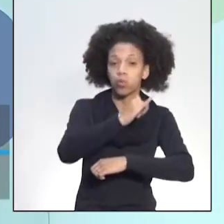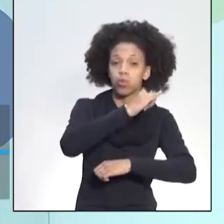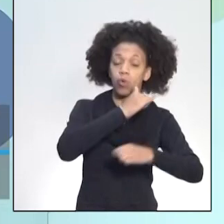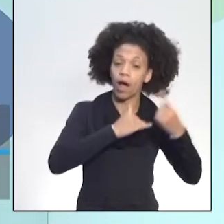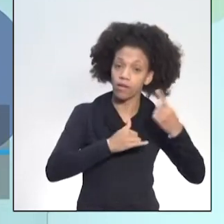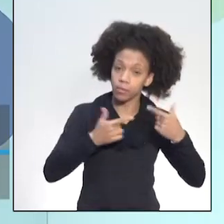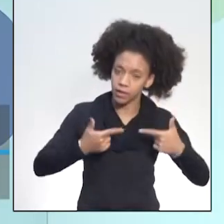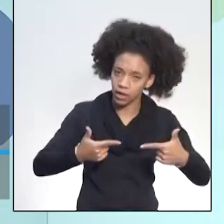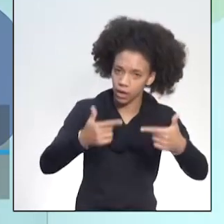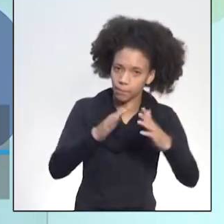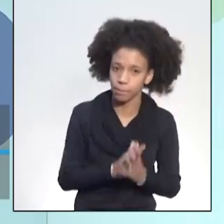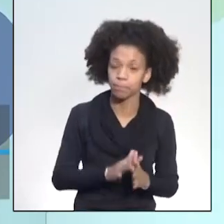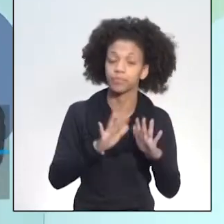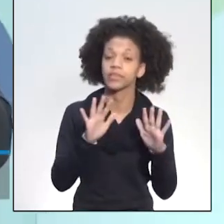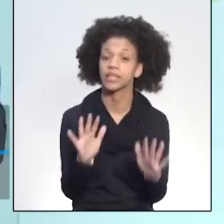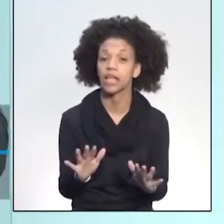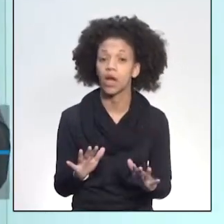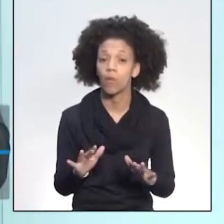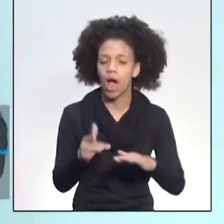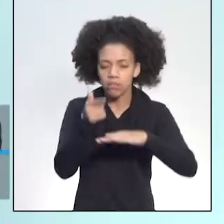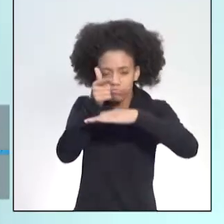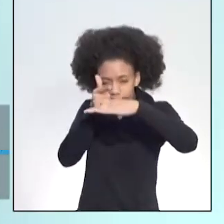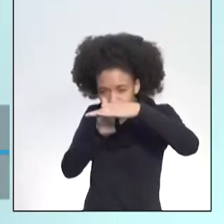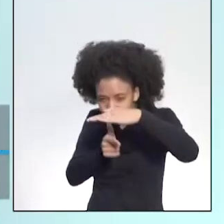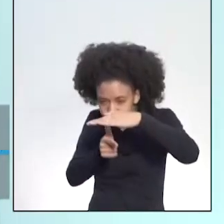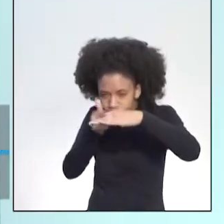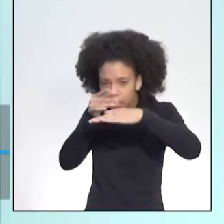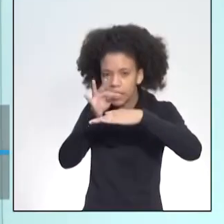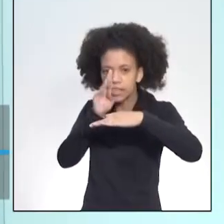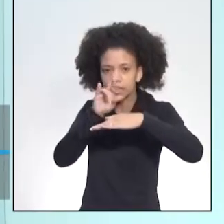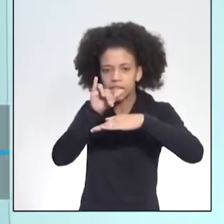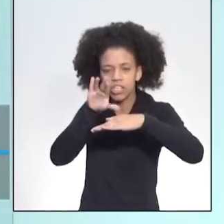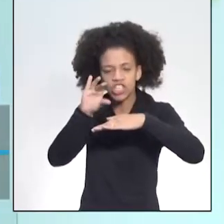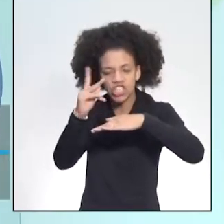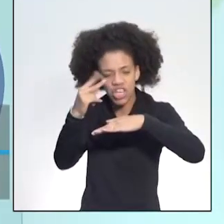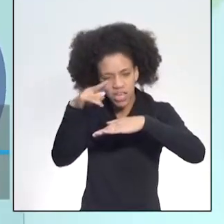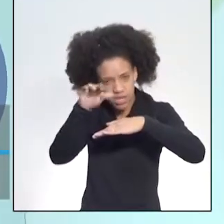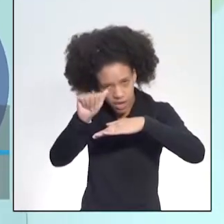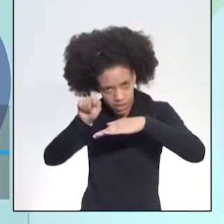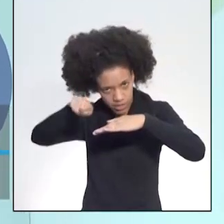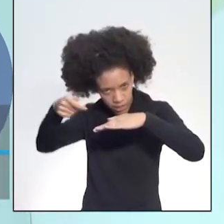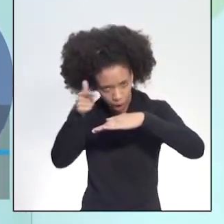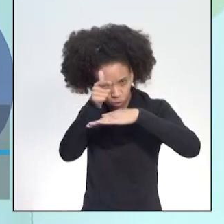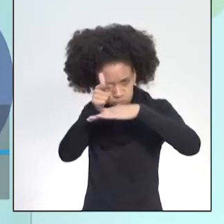Mundial. Portanto, as trincheiras, elas foram